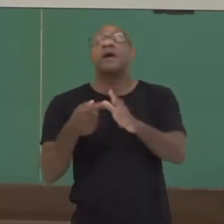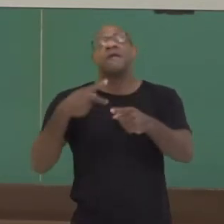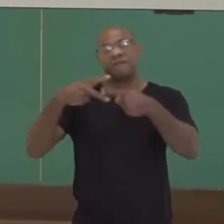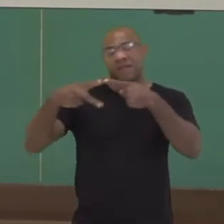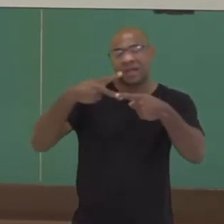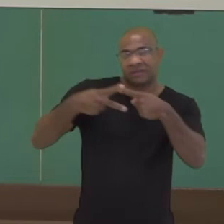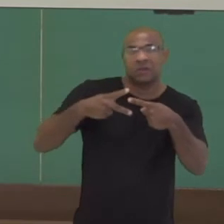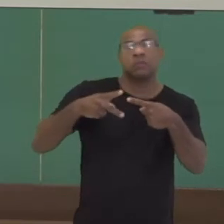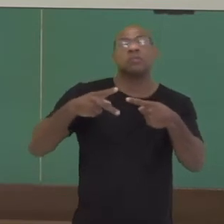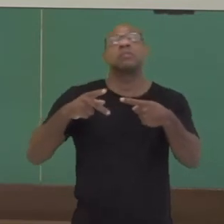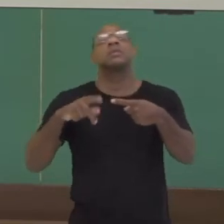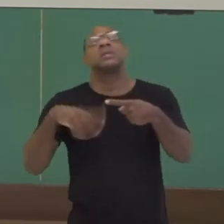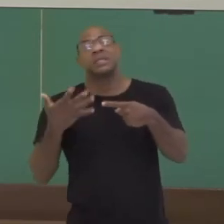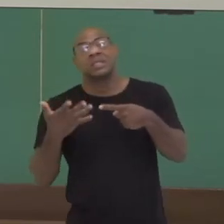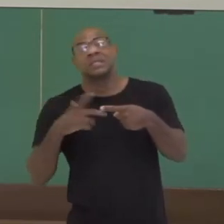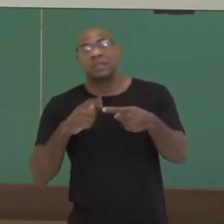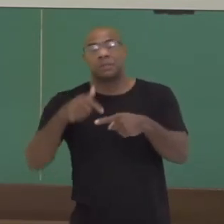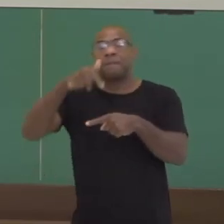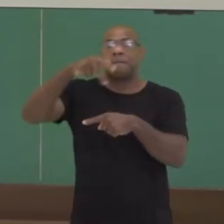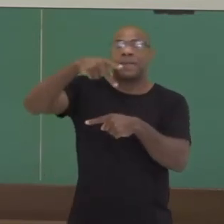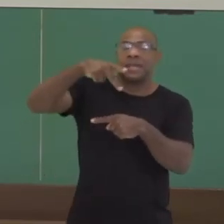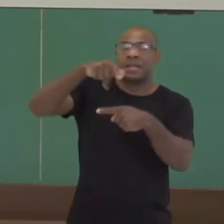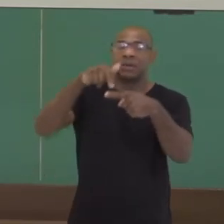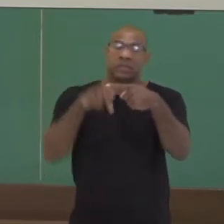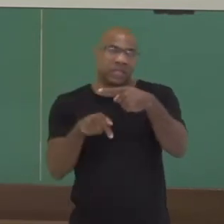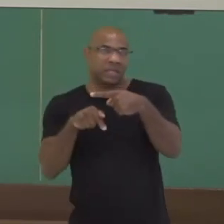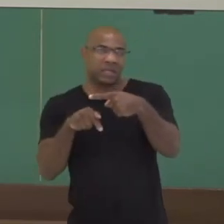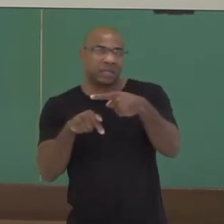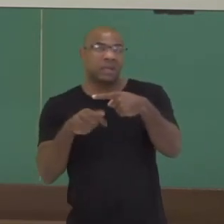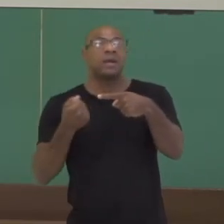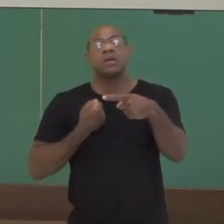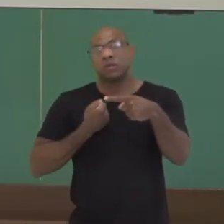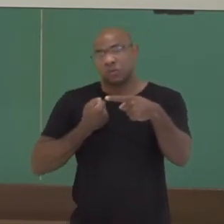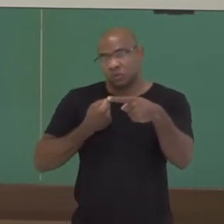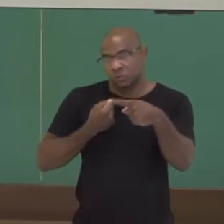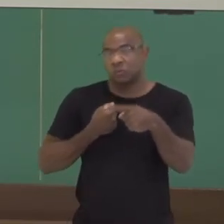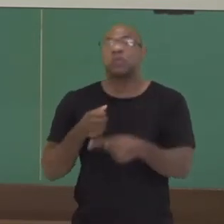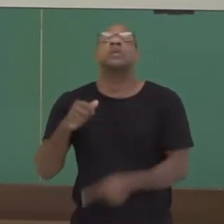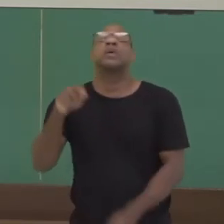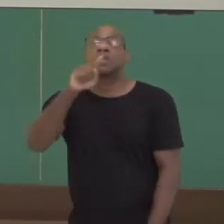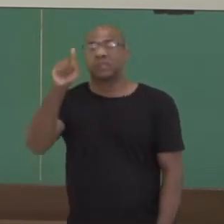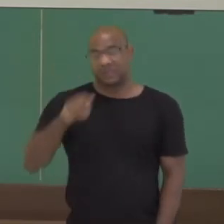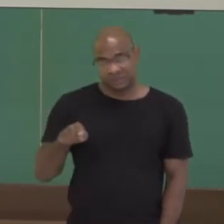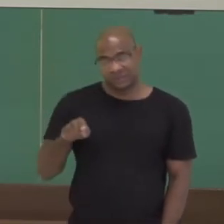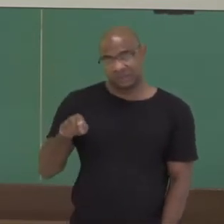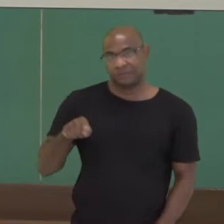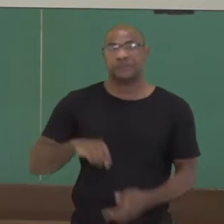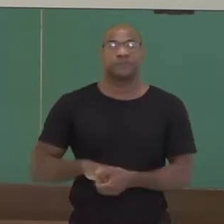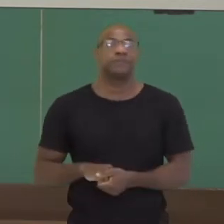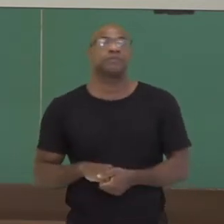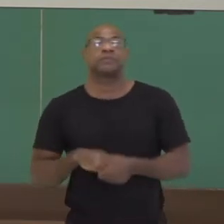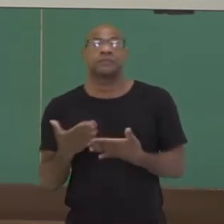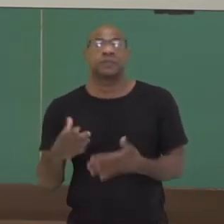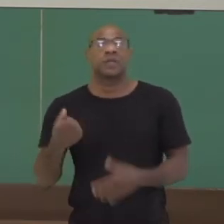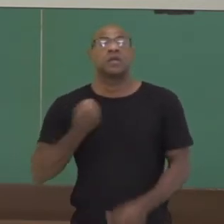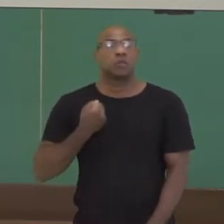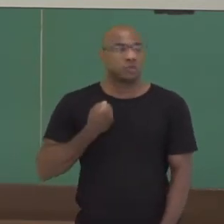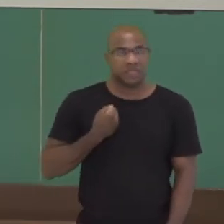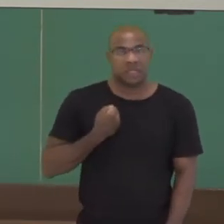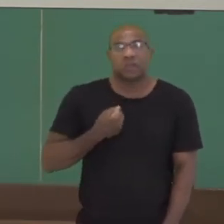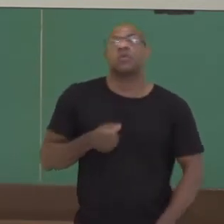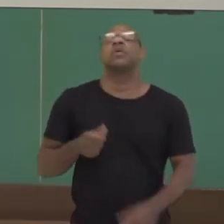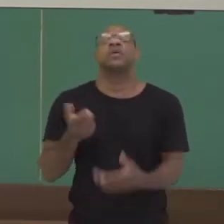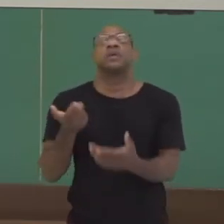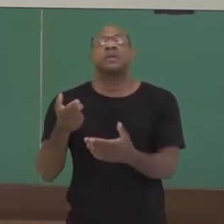fração desde que o P, o Q, seja um número inteiro, ok? Então, numerador inteiro